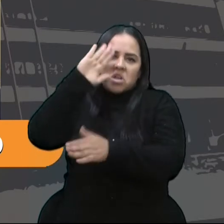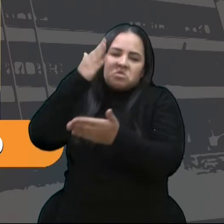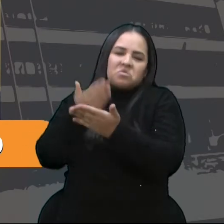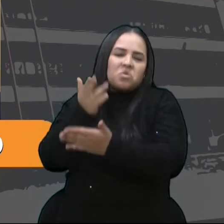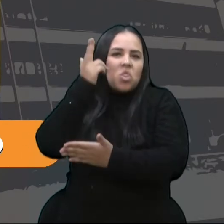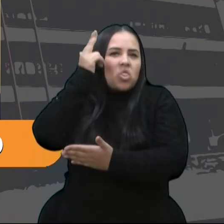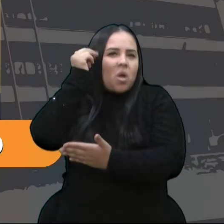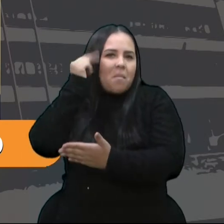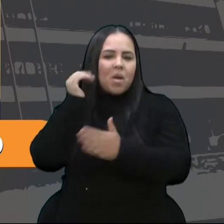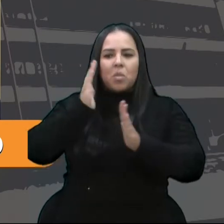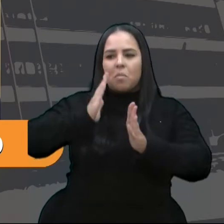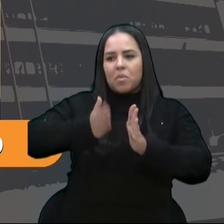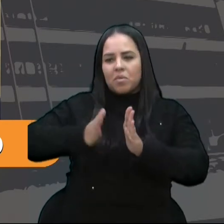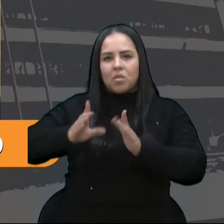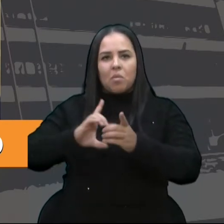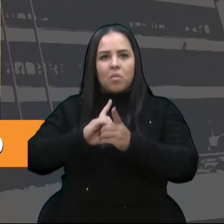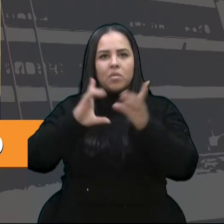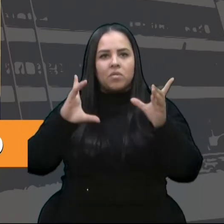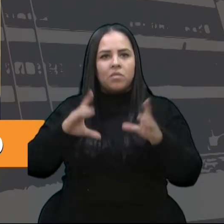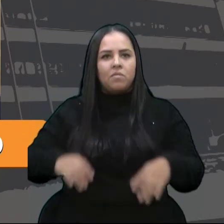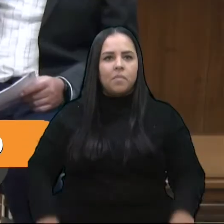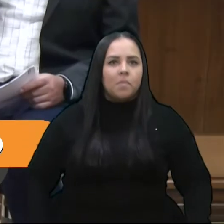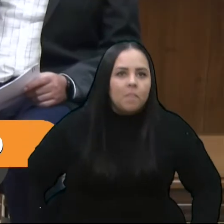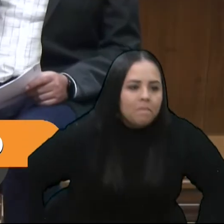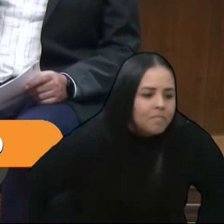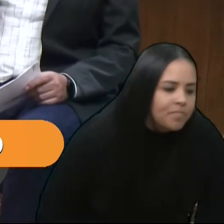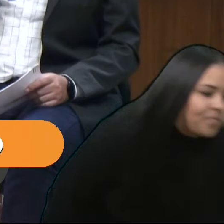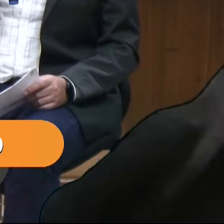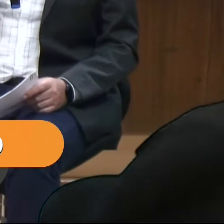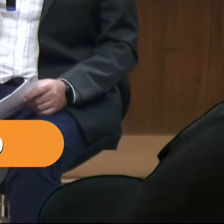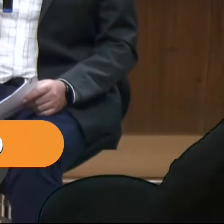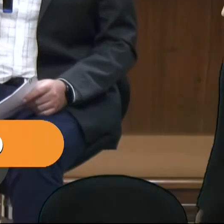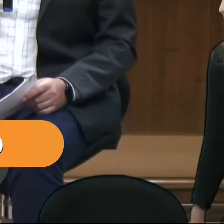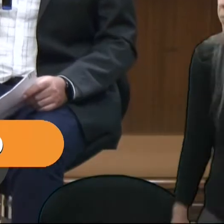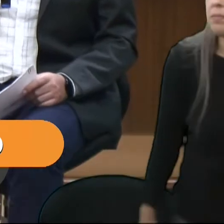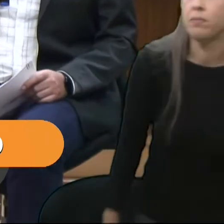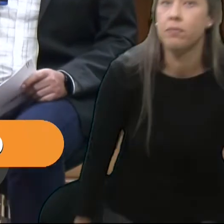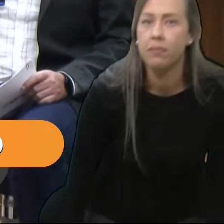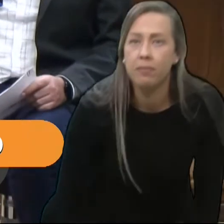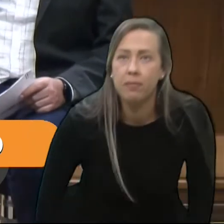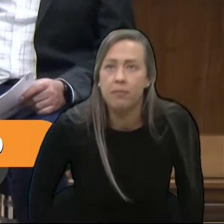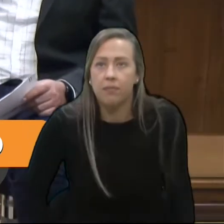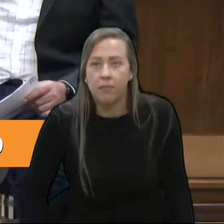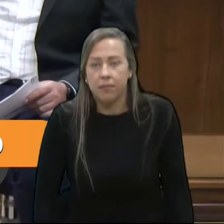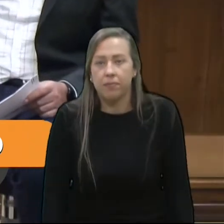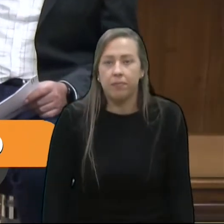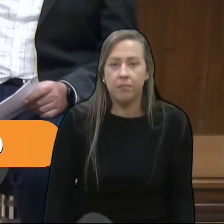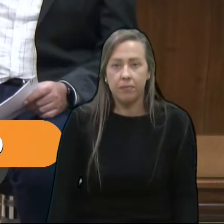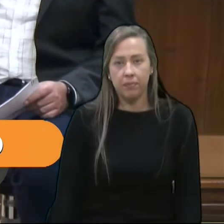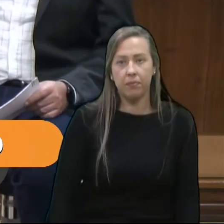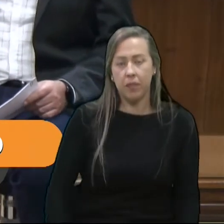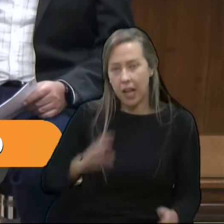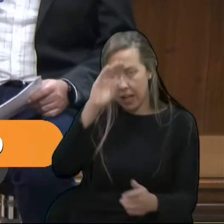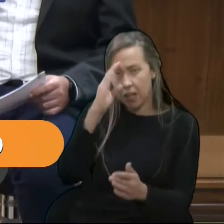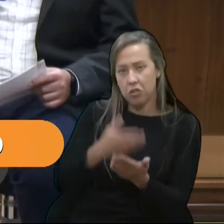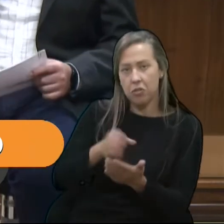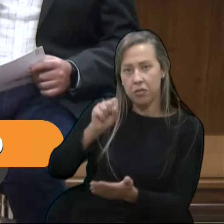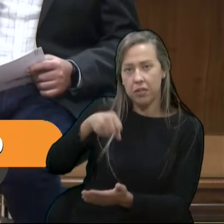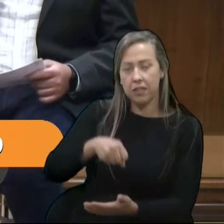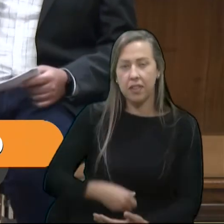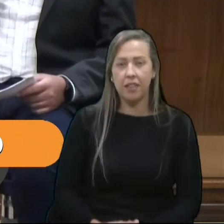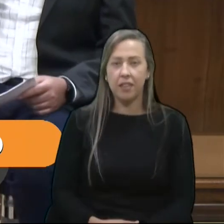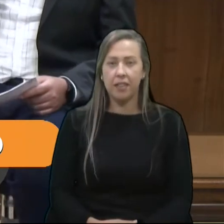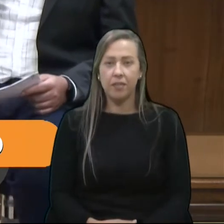dentro de um processo democrático. Nós já tivemos... Não sei se eu respondi a pergunta. Acredito que sim. Nós já